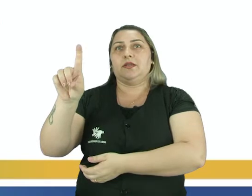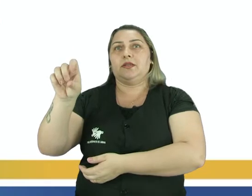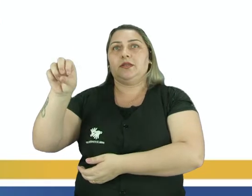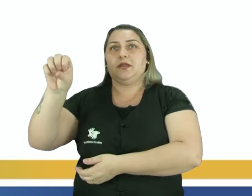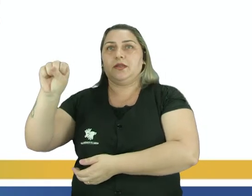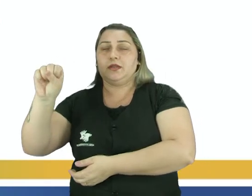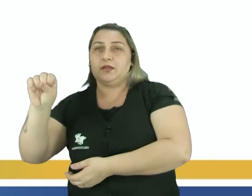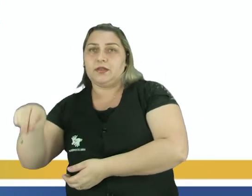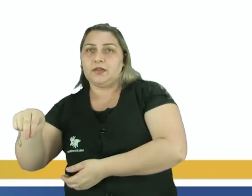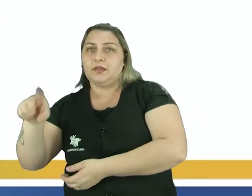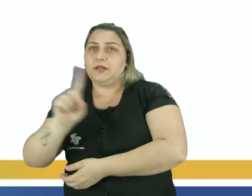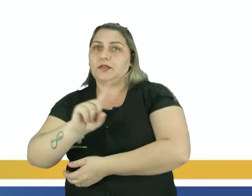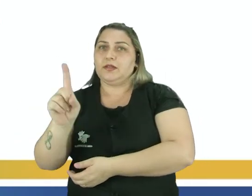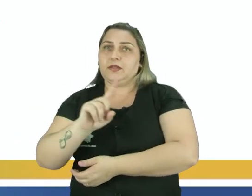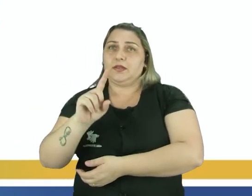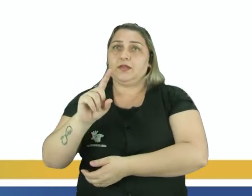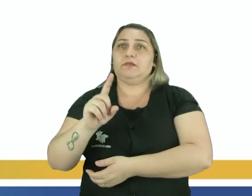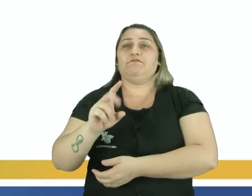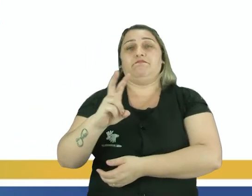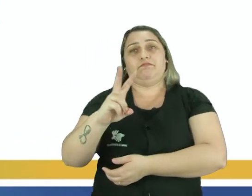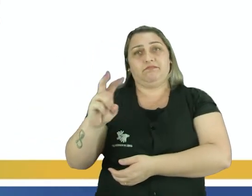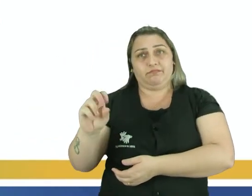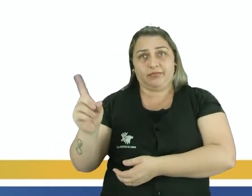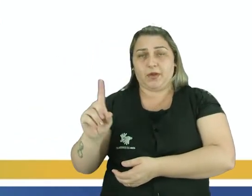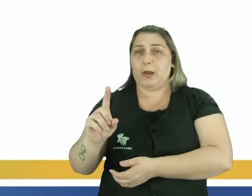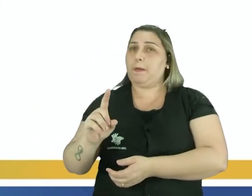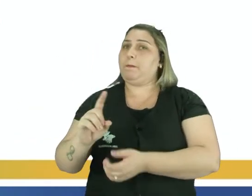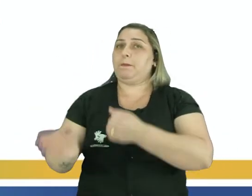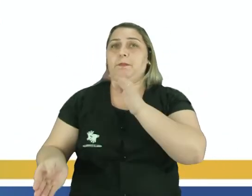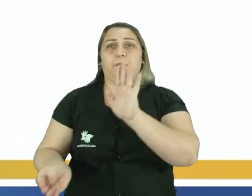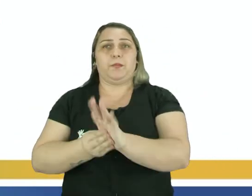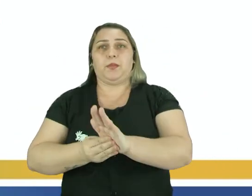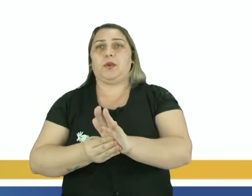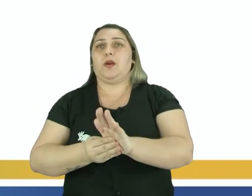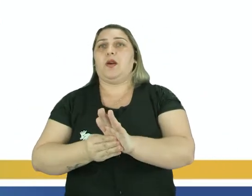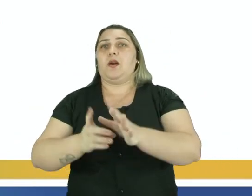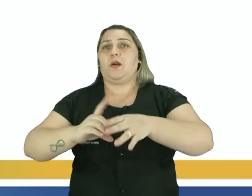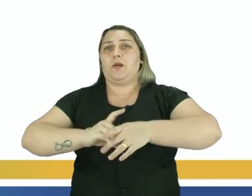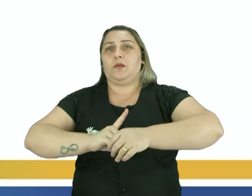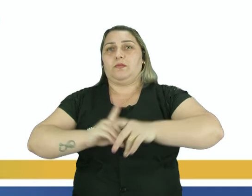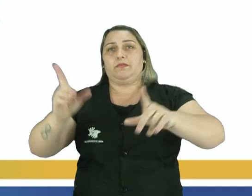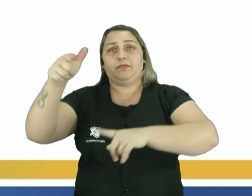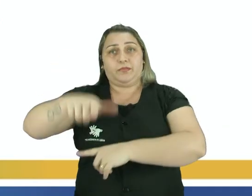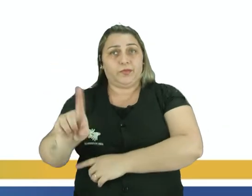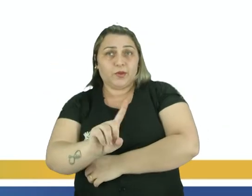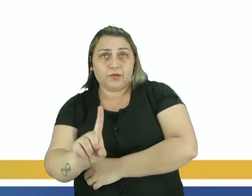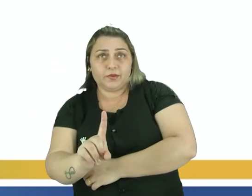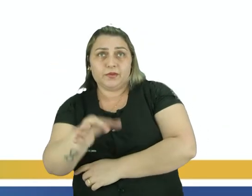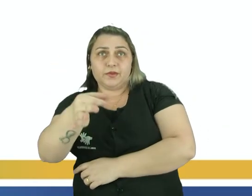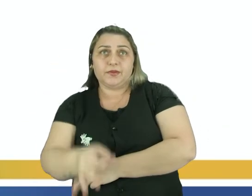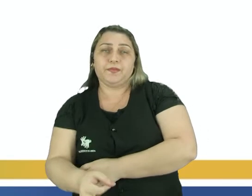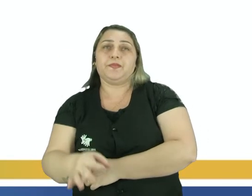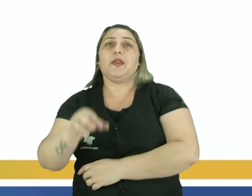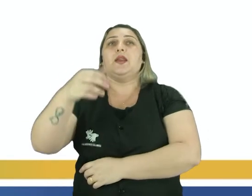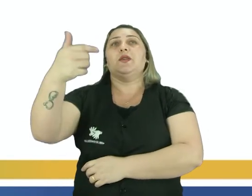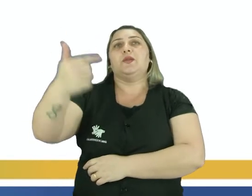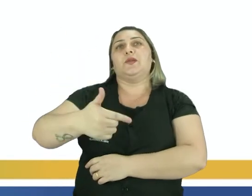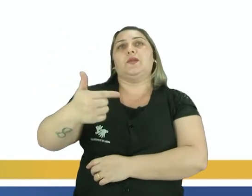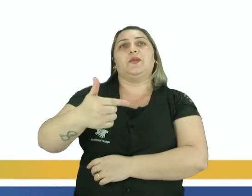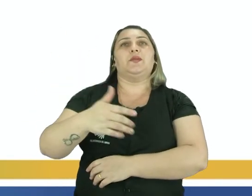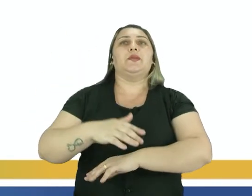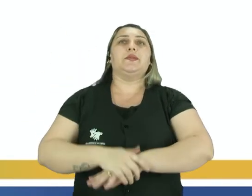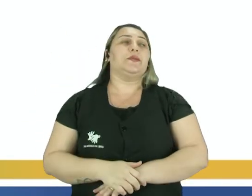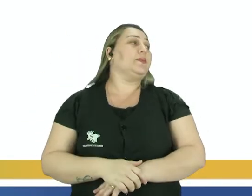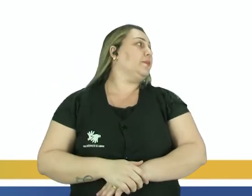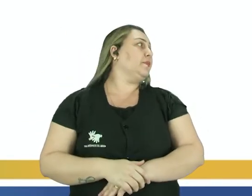porque tanto o DIP quanto o slogan 50 anos em 5 não fez parte desse processo de redemocratização, certo? 2,